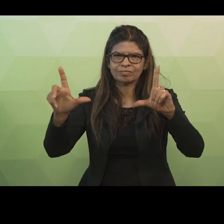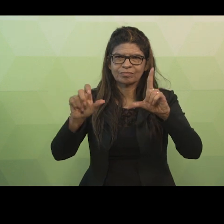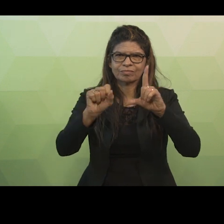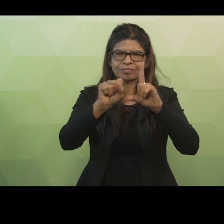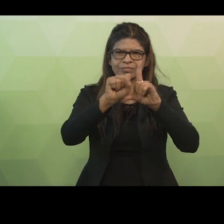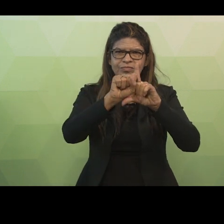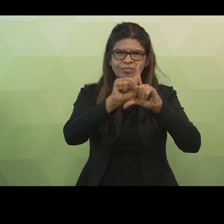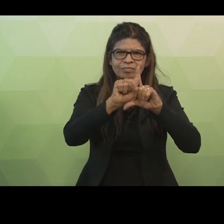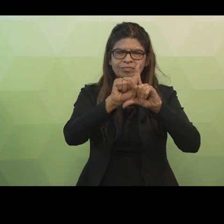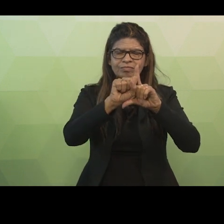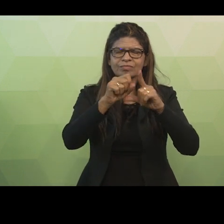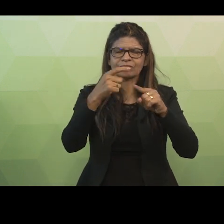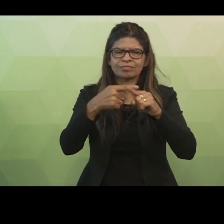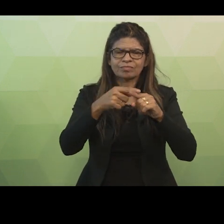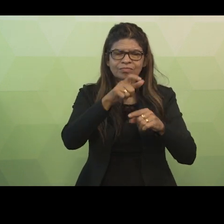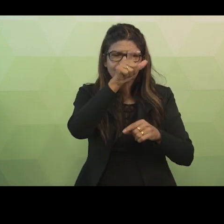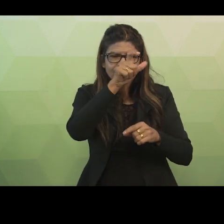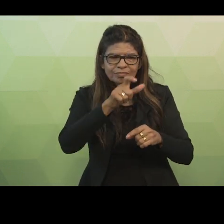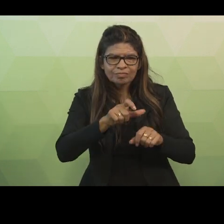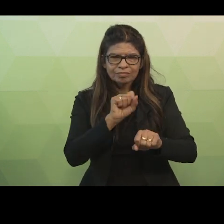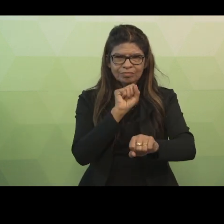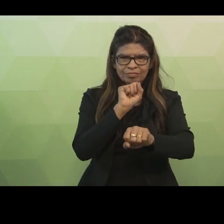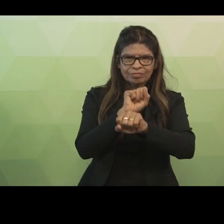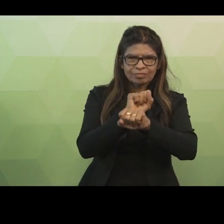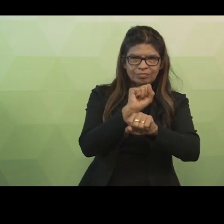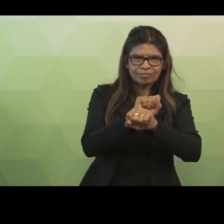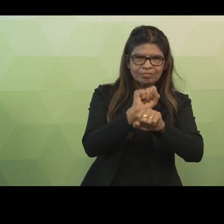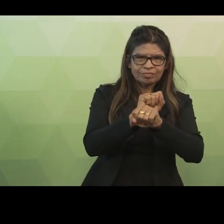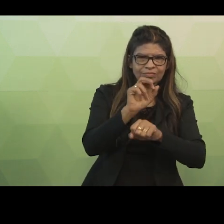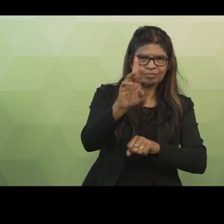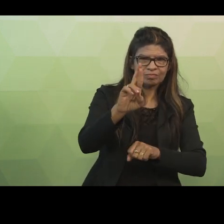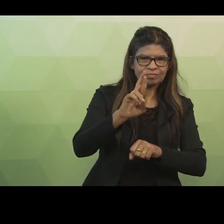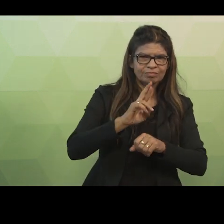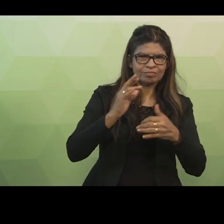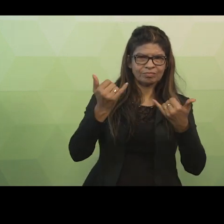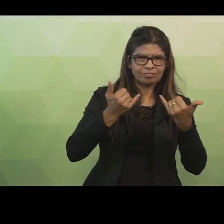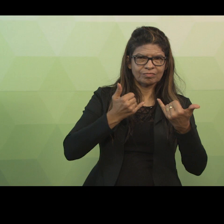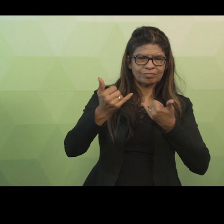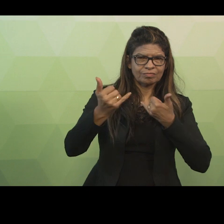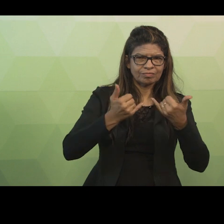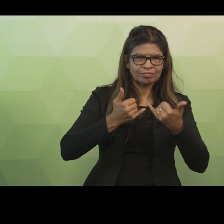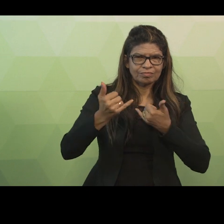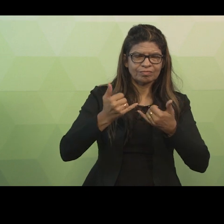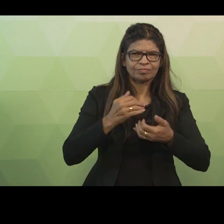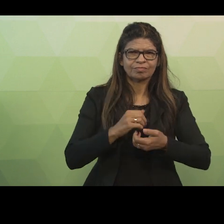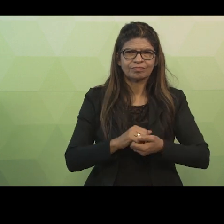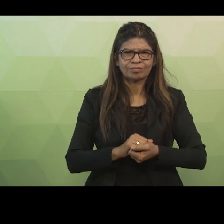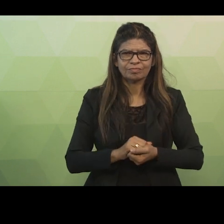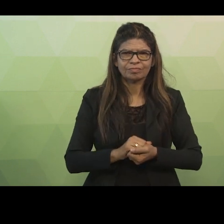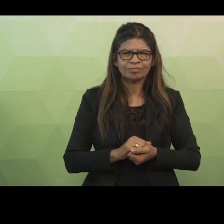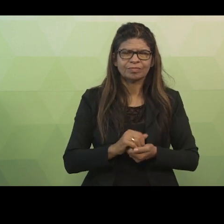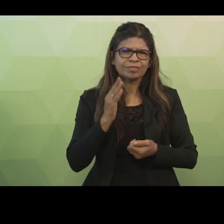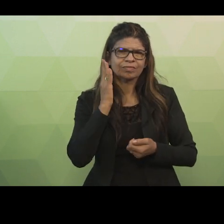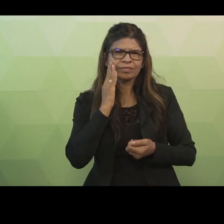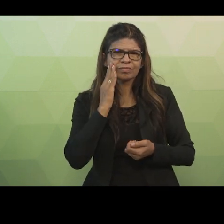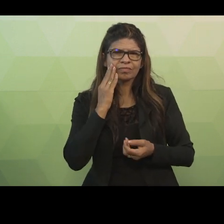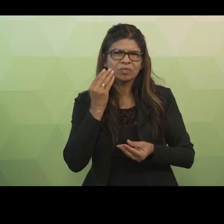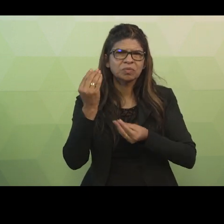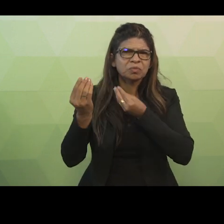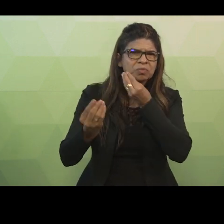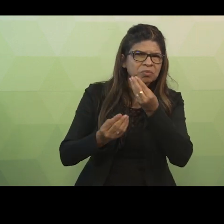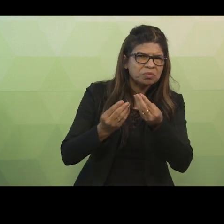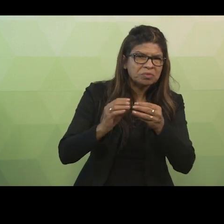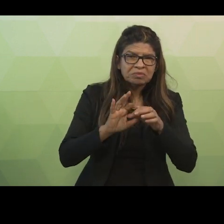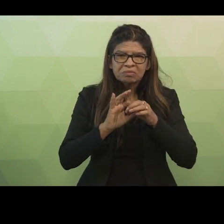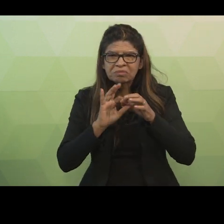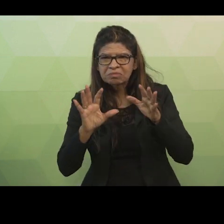as informações sem executar nenhum outro processo até que tenha um retorno da mensagem enviada. A